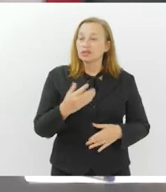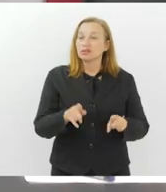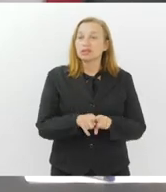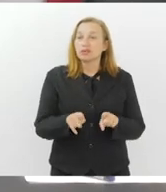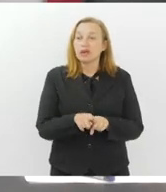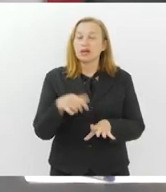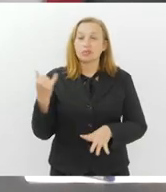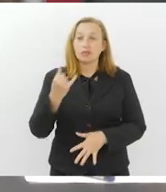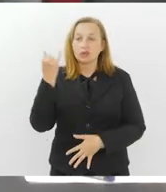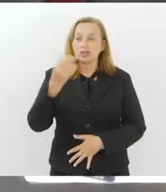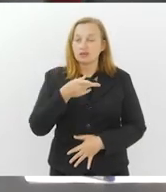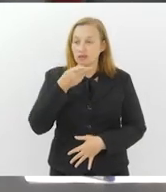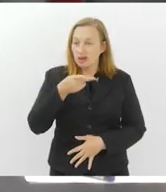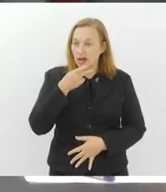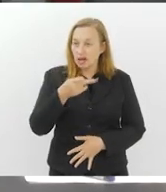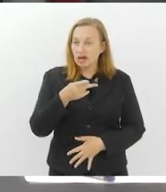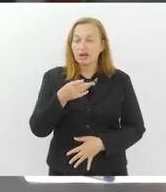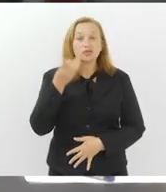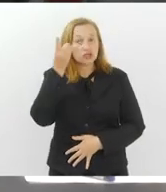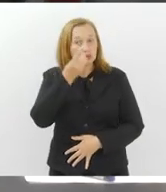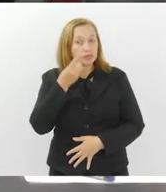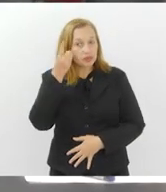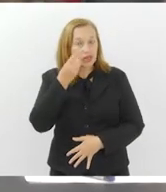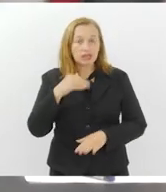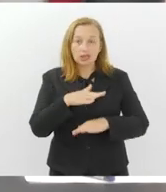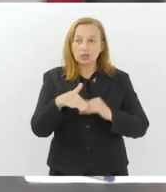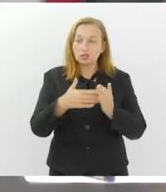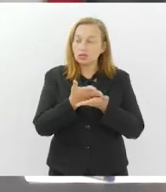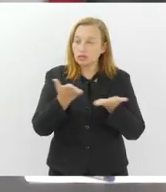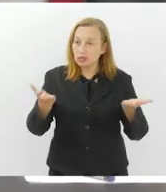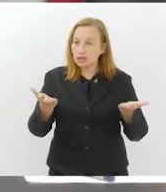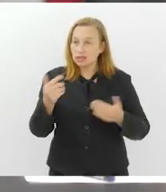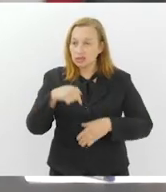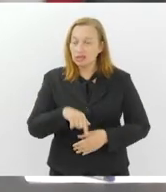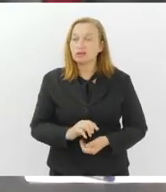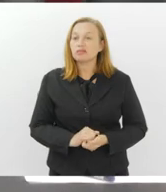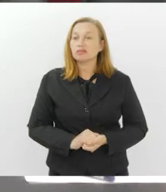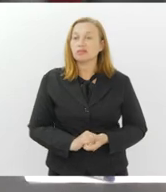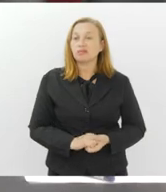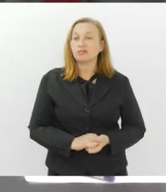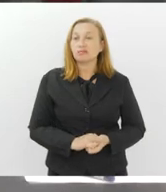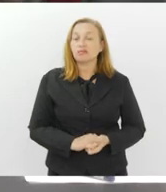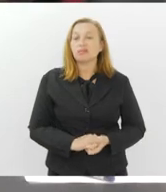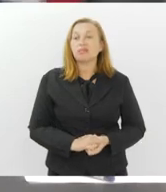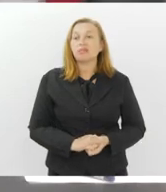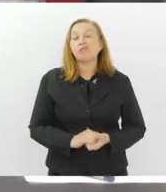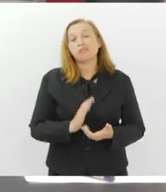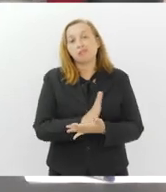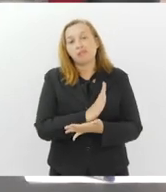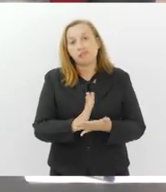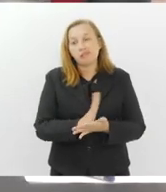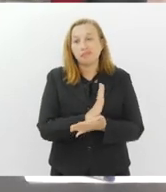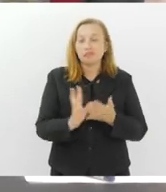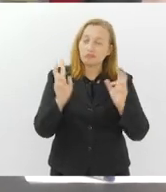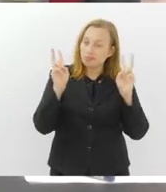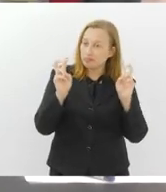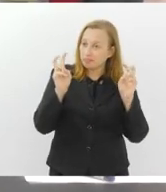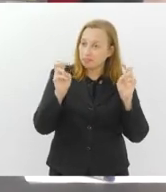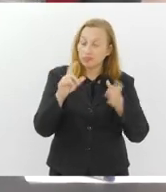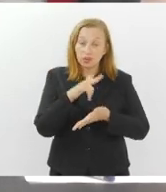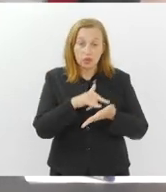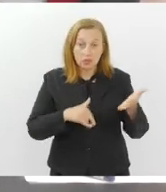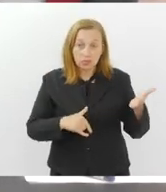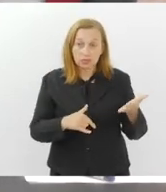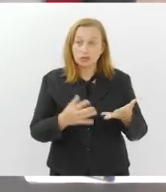importante informar os deputados e a todos os presentes aqui que algumas questões e documentos que